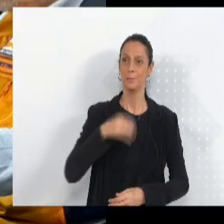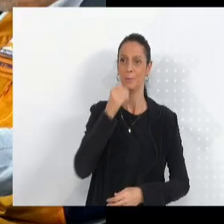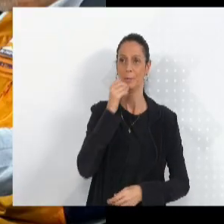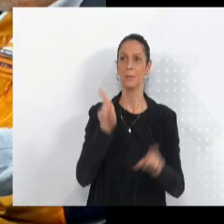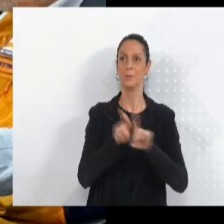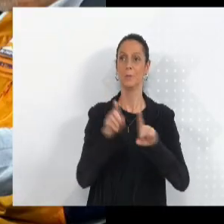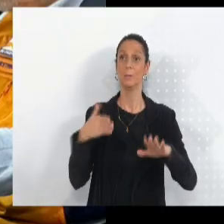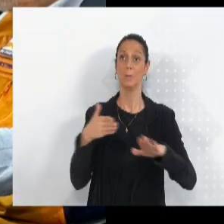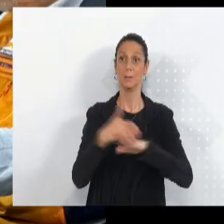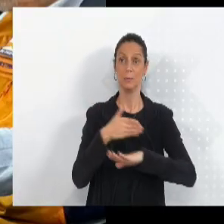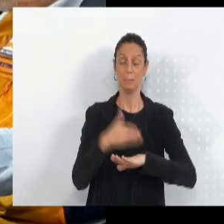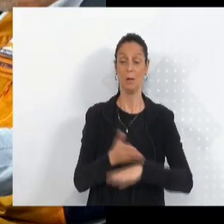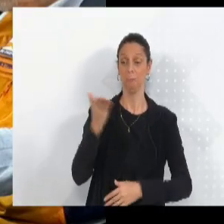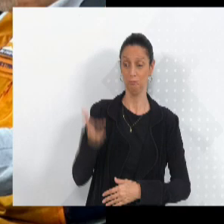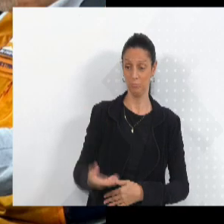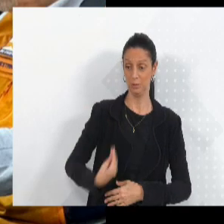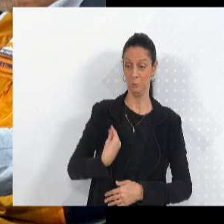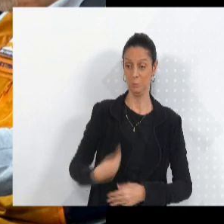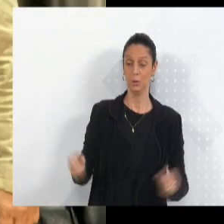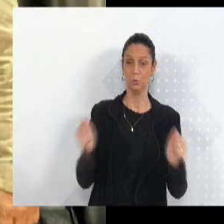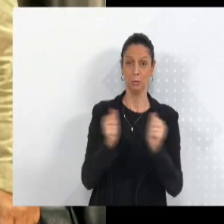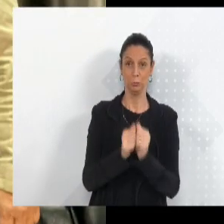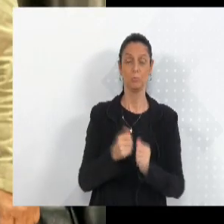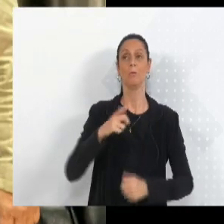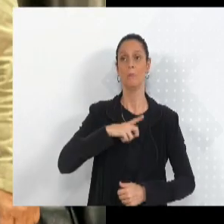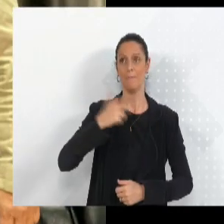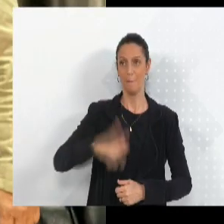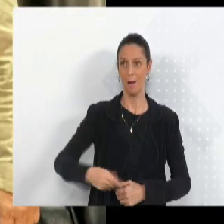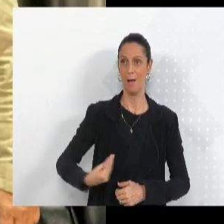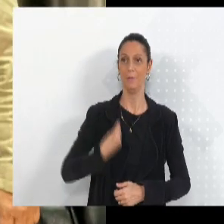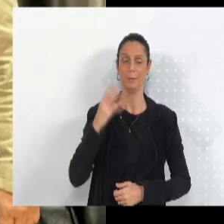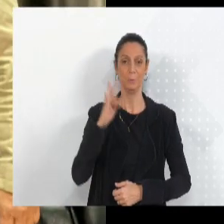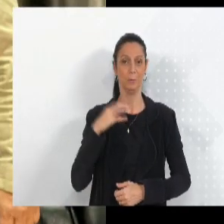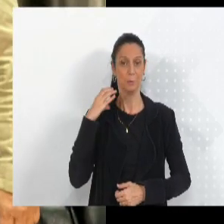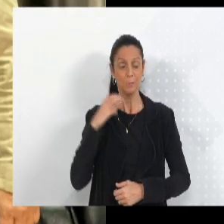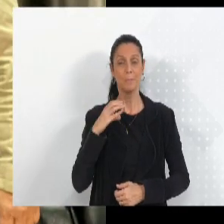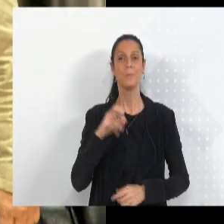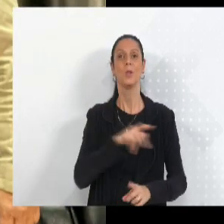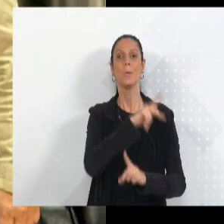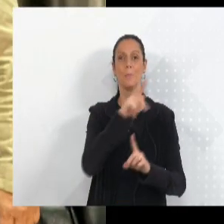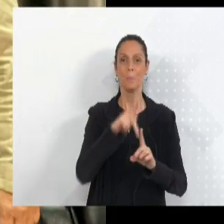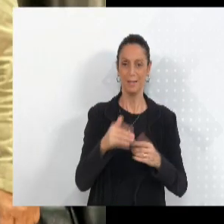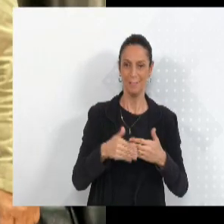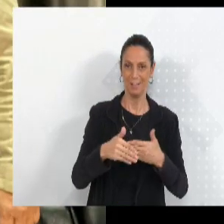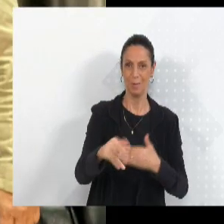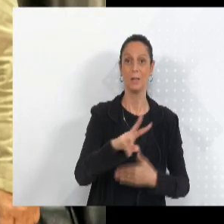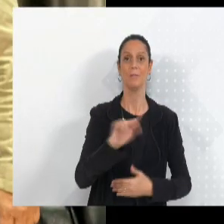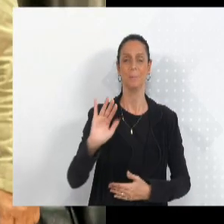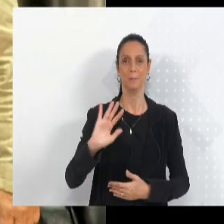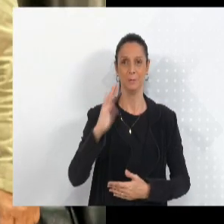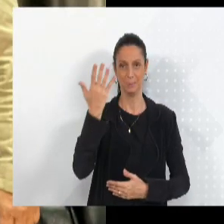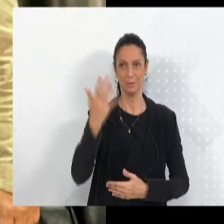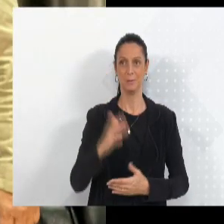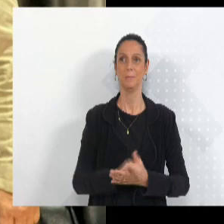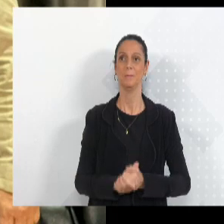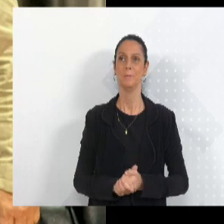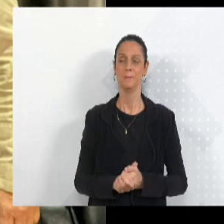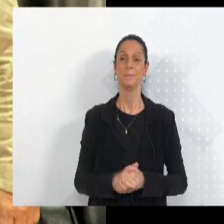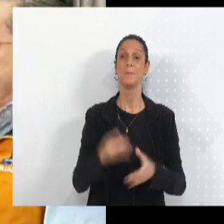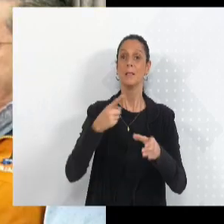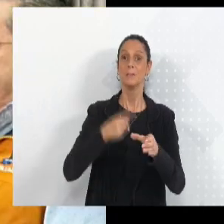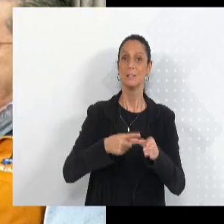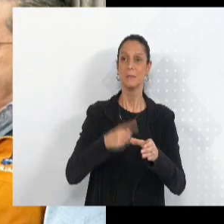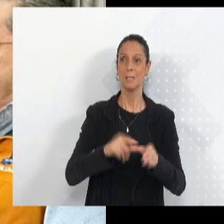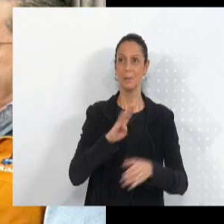vereador Gustavo, Vossa Excelência também se encontrava lá e mais alguns vereadores, do plano que vai acontecer na cidade